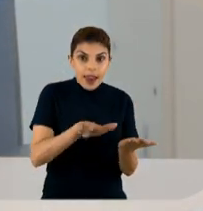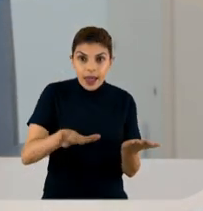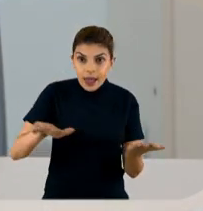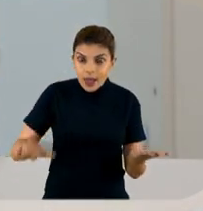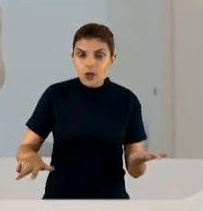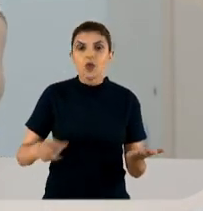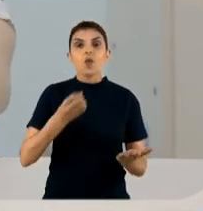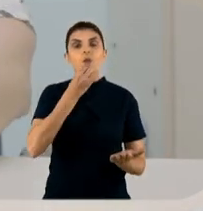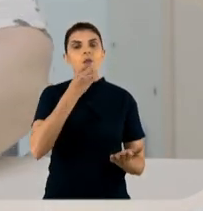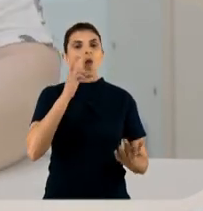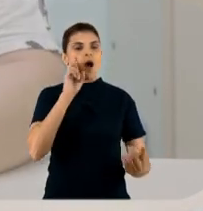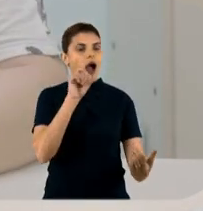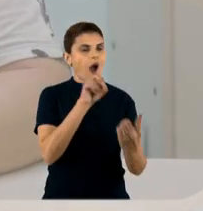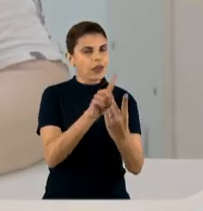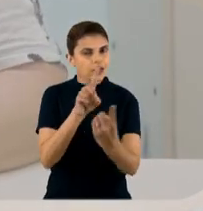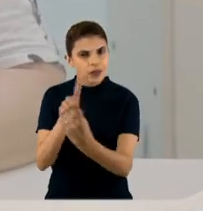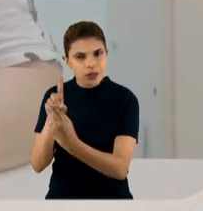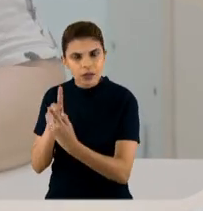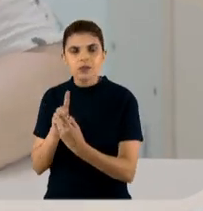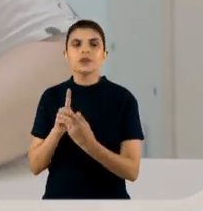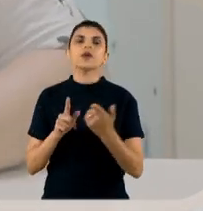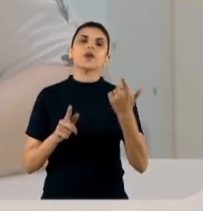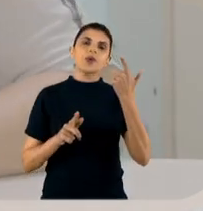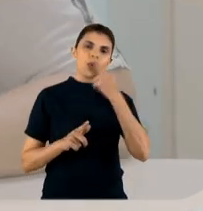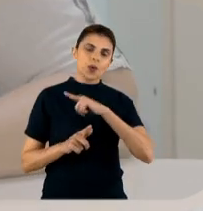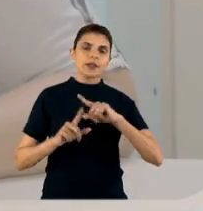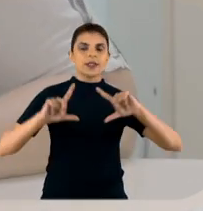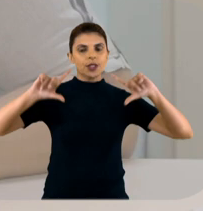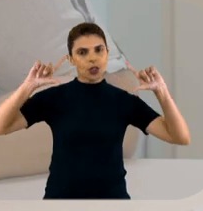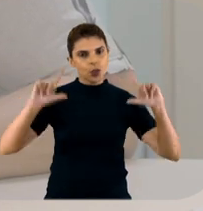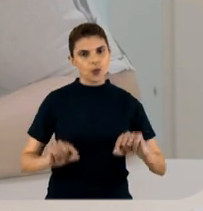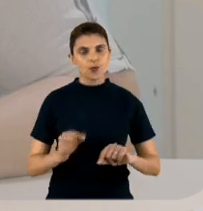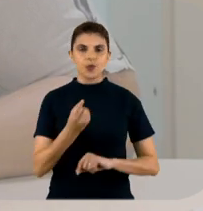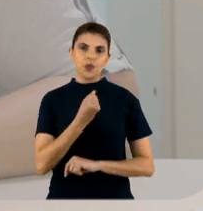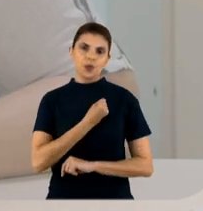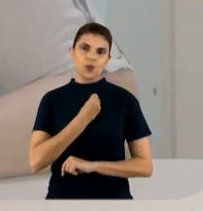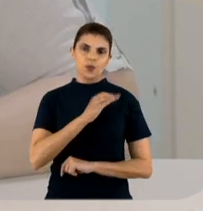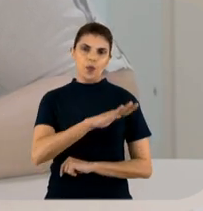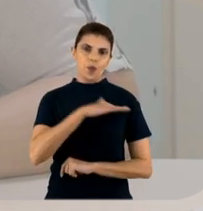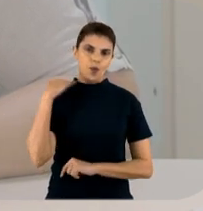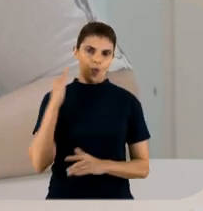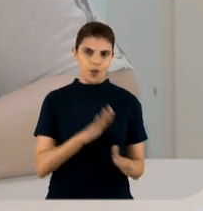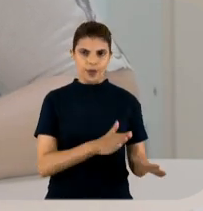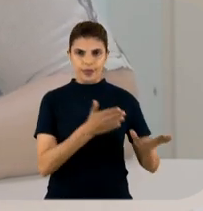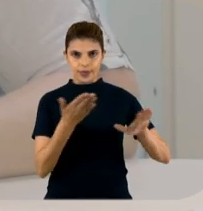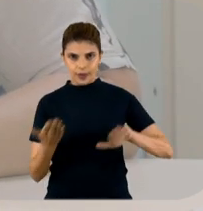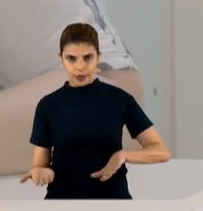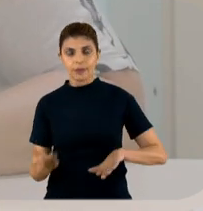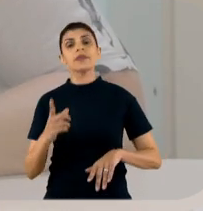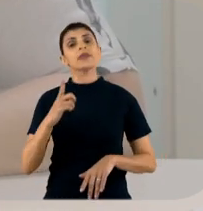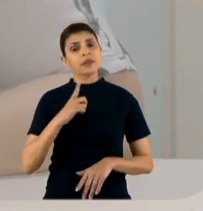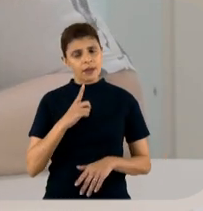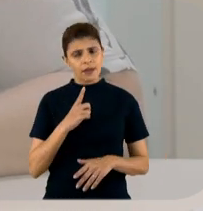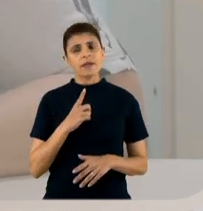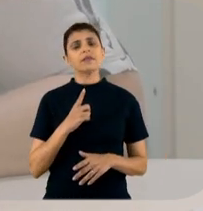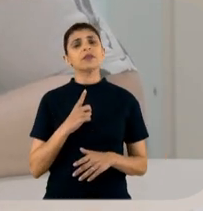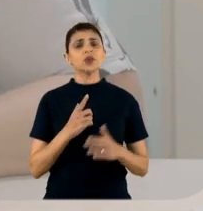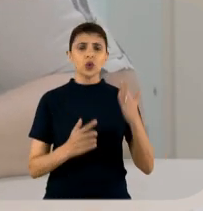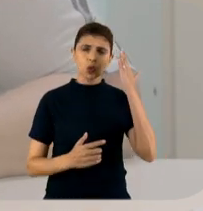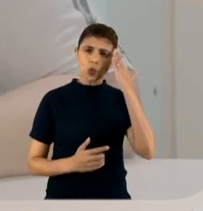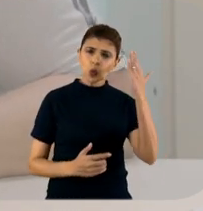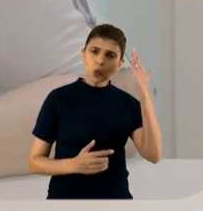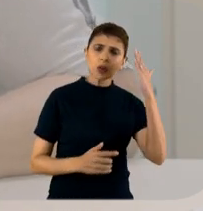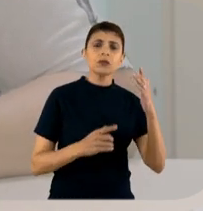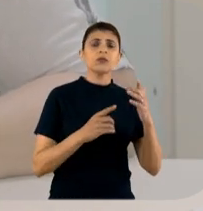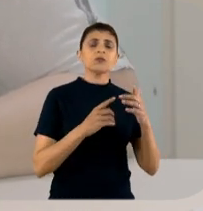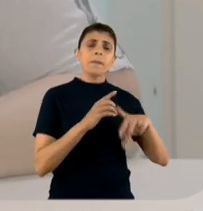de terapia intensiva para um bom atendimento a gente consegue baixar essa mortalidade né a gente tem tido casos de muito